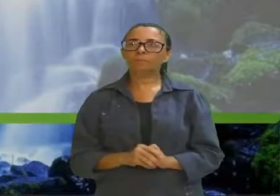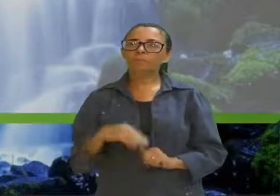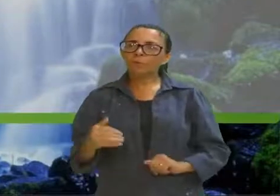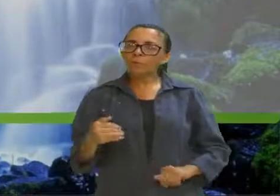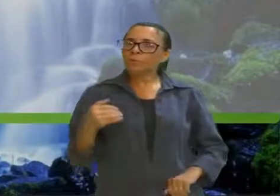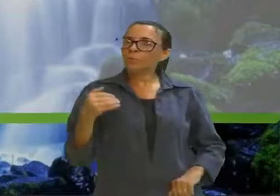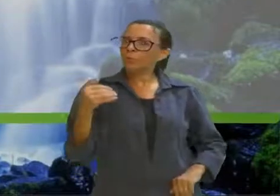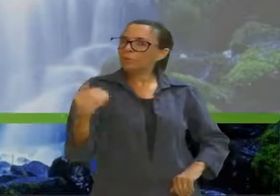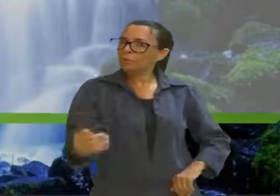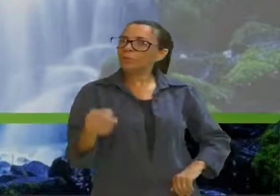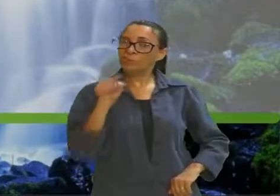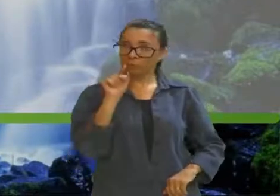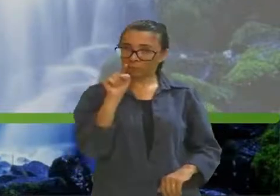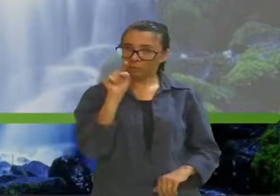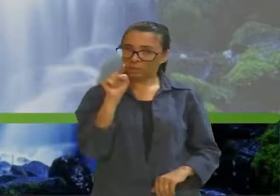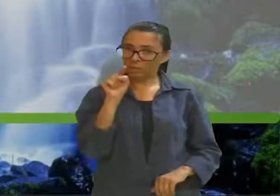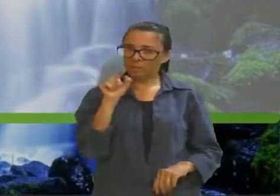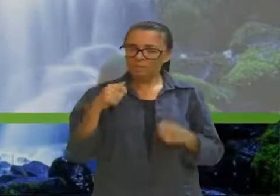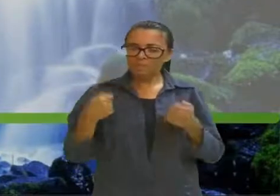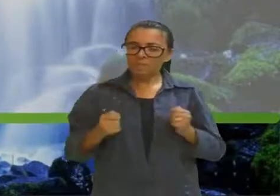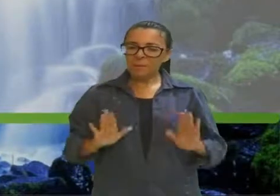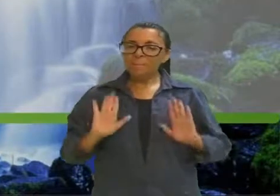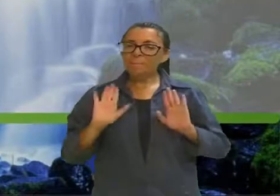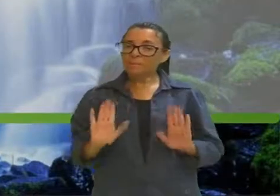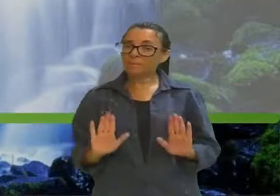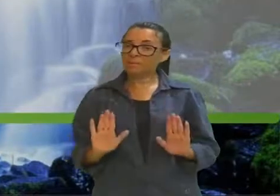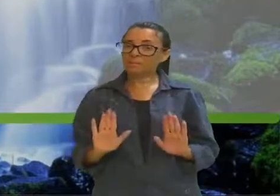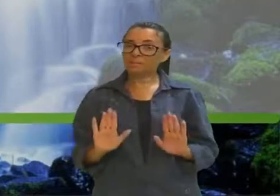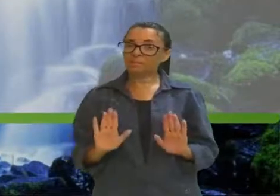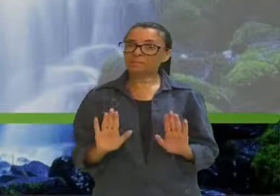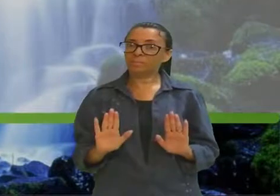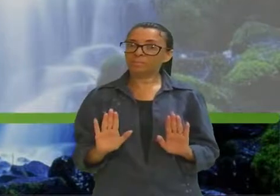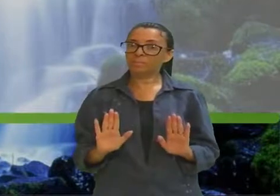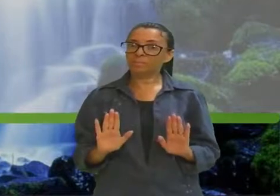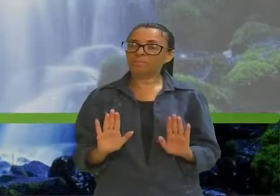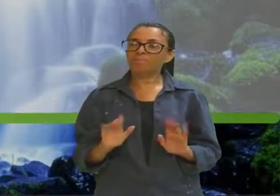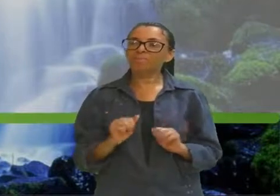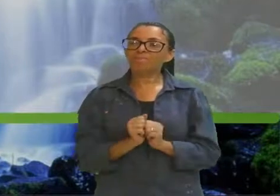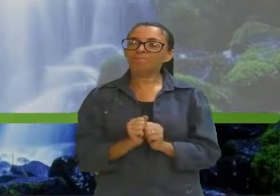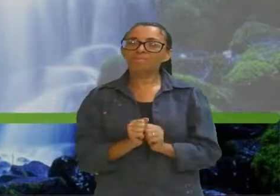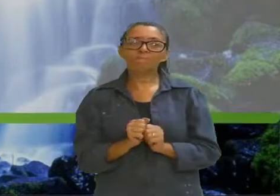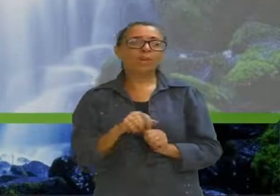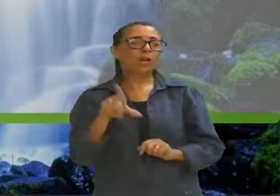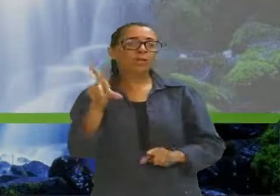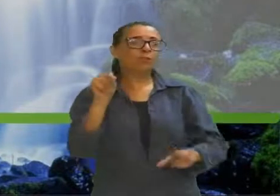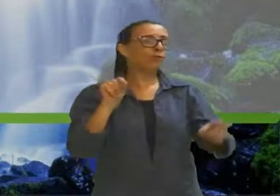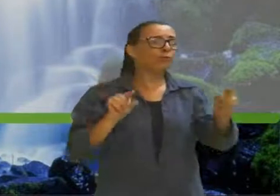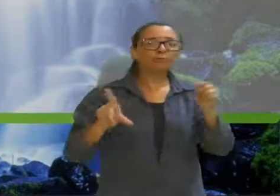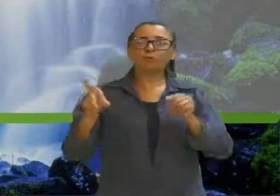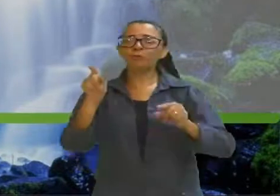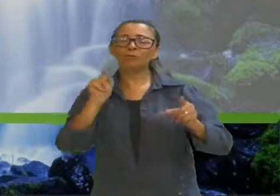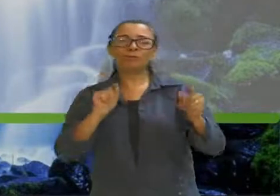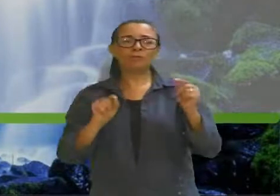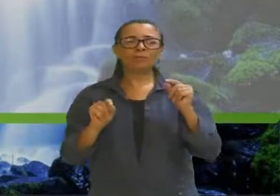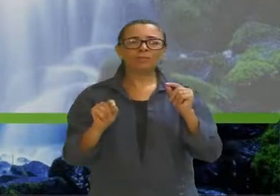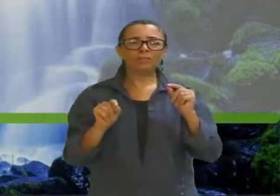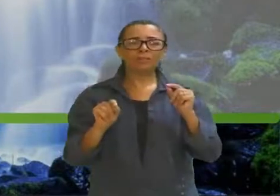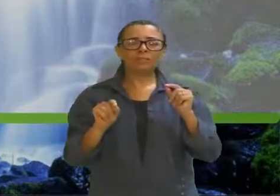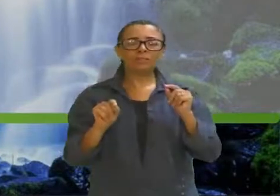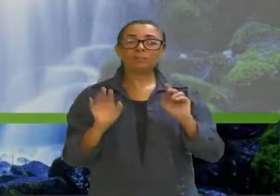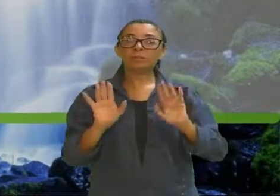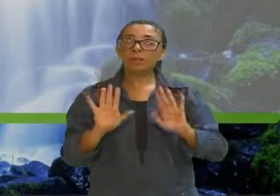Deus e não obedecer, você jamais irá obedecer a Deus se não crê,